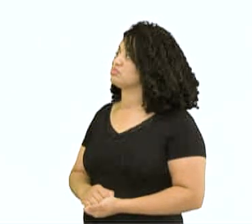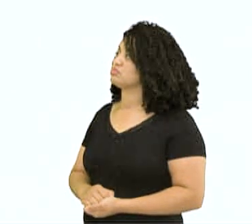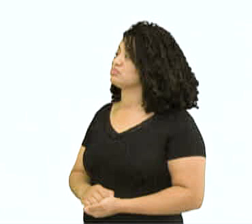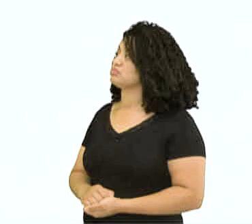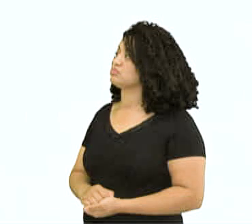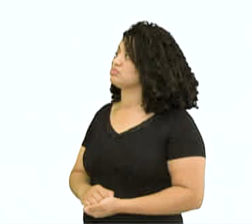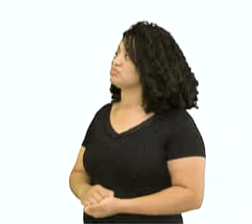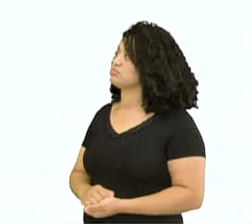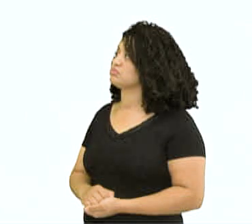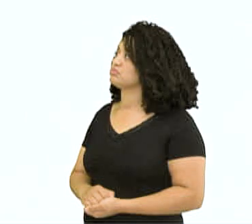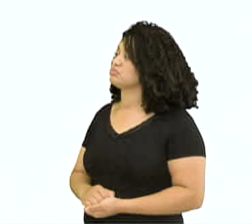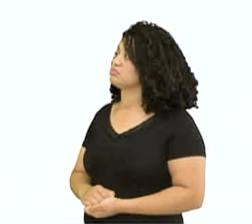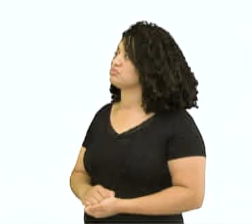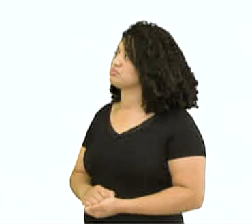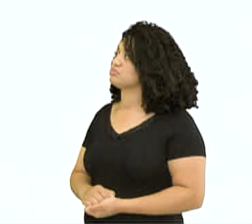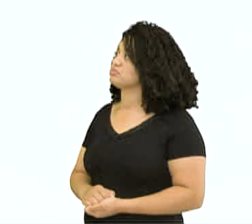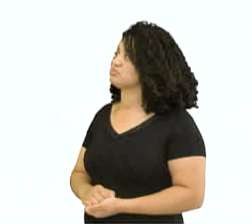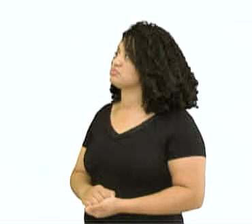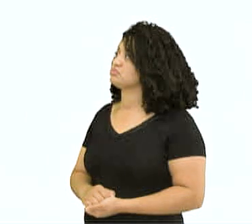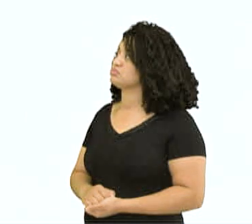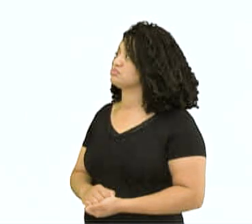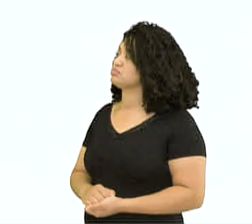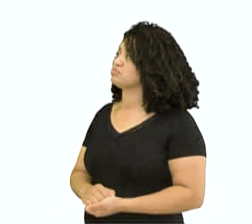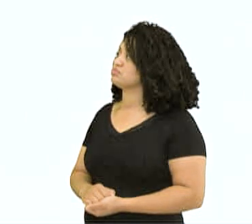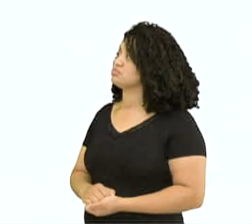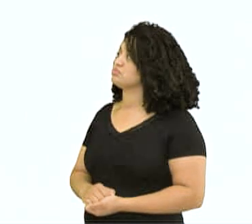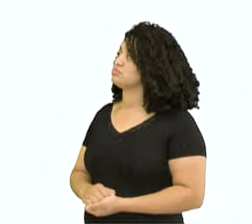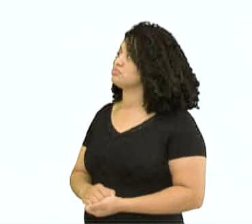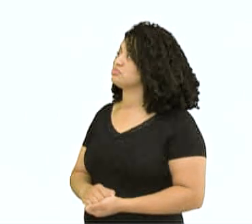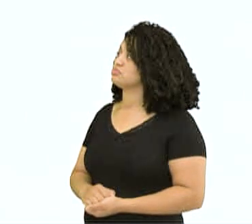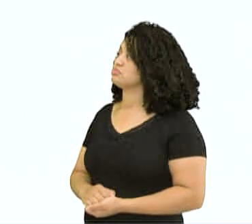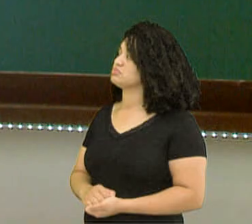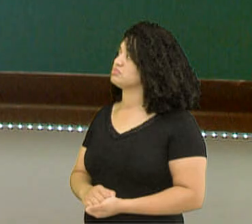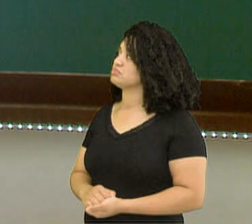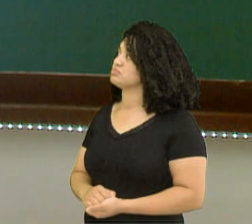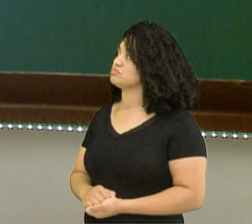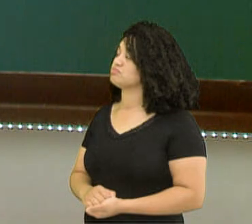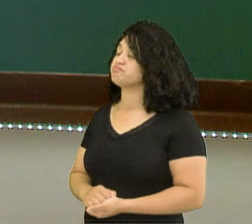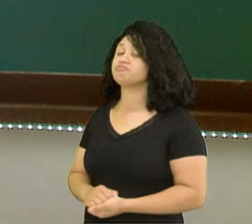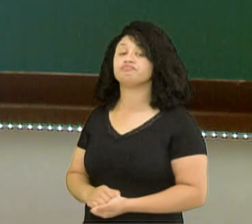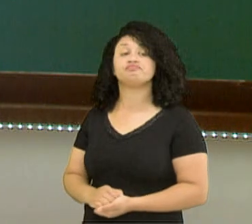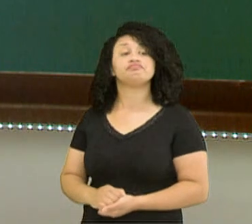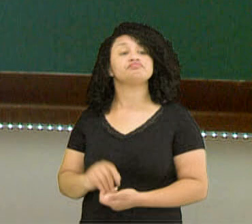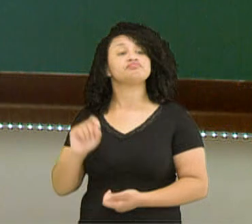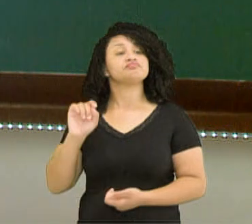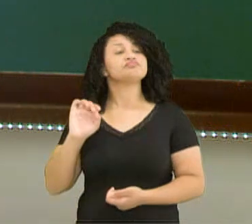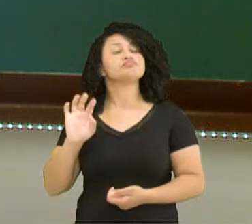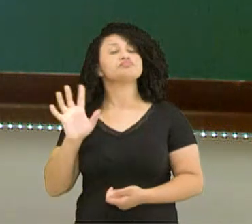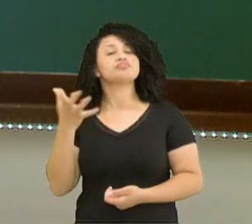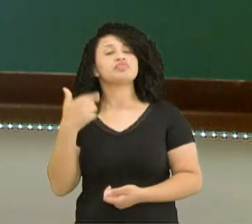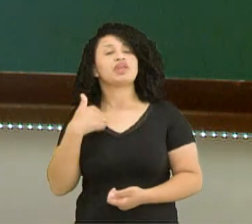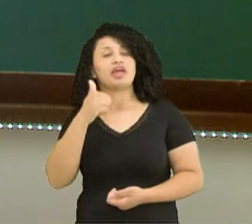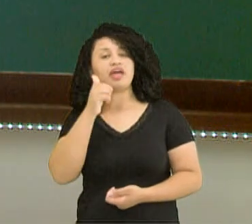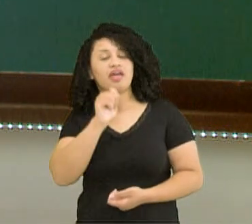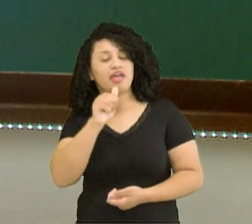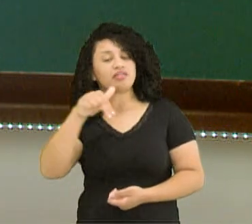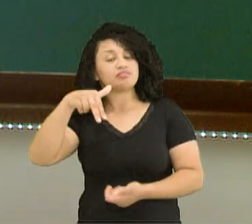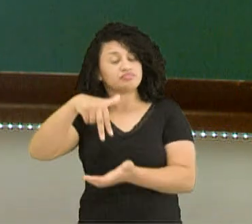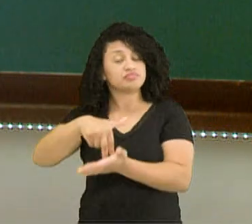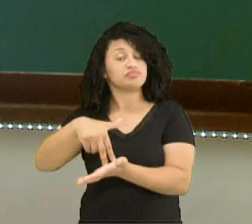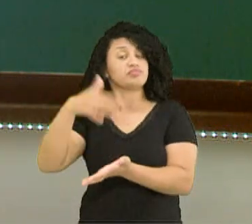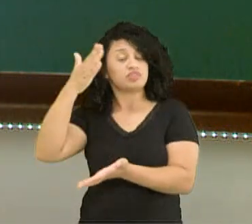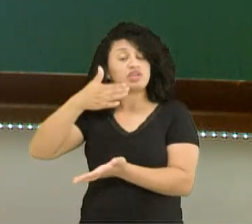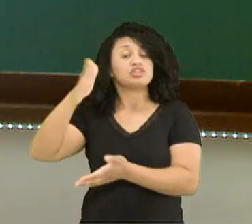gênero. And to do that, we need everyone to be involved. Então, ela está chamando todo mundo, está precisando da ajuda de todo